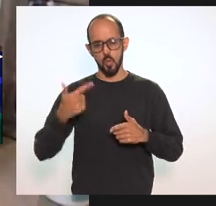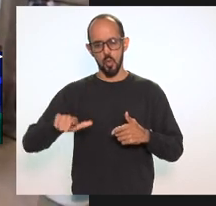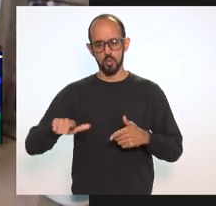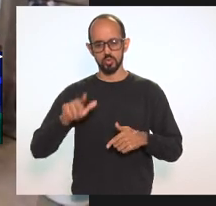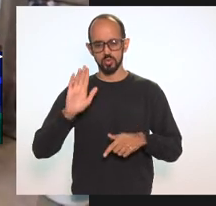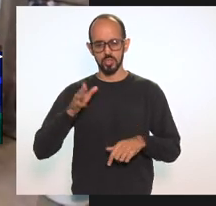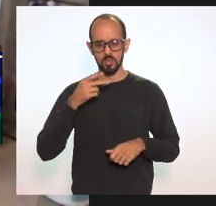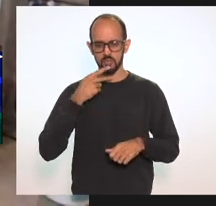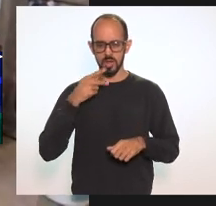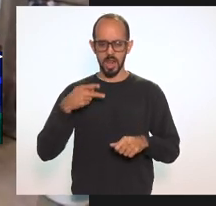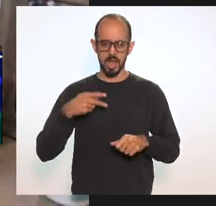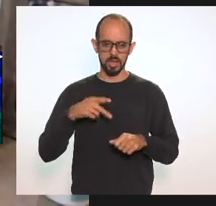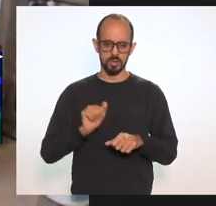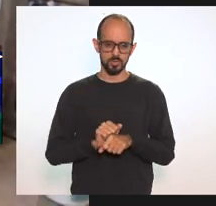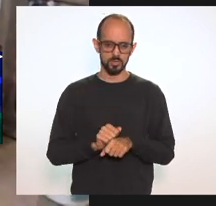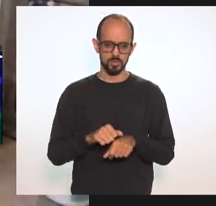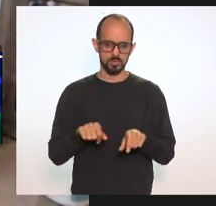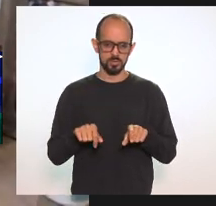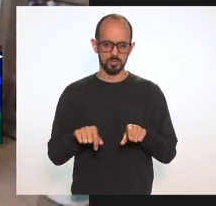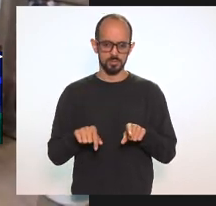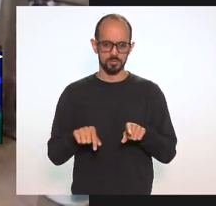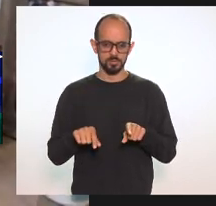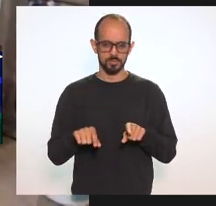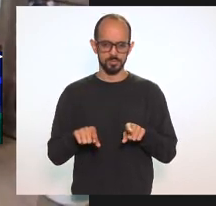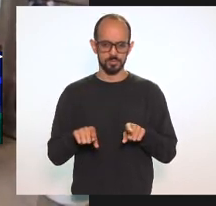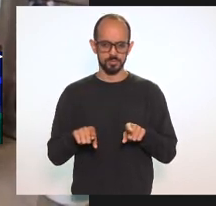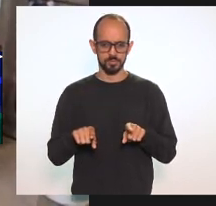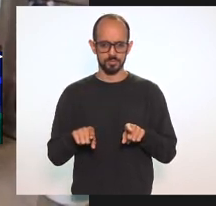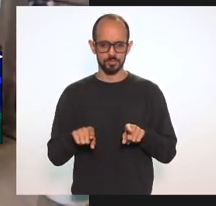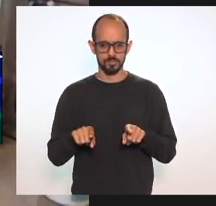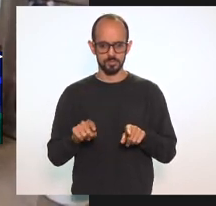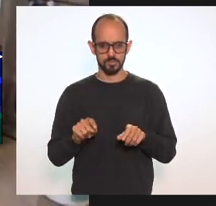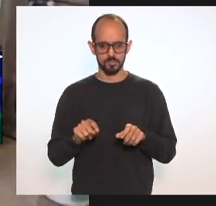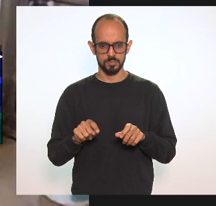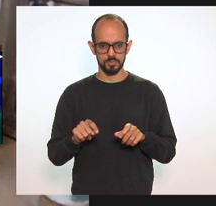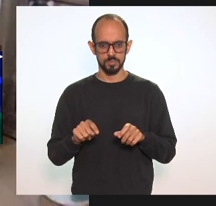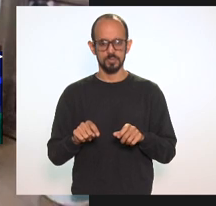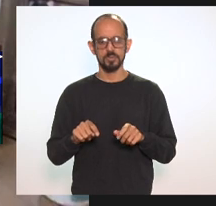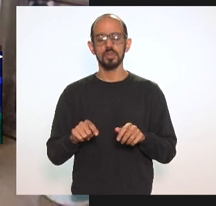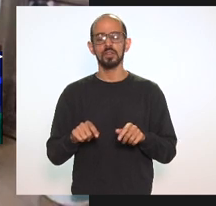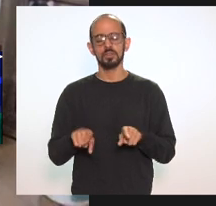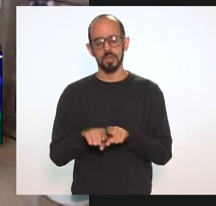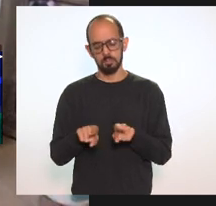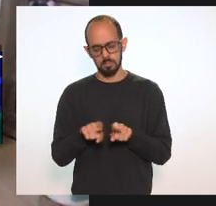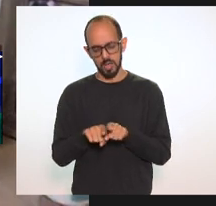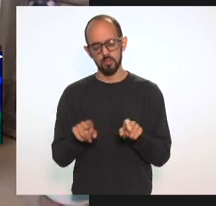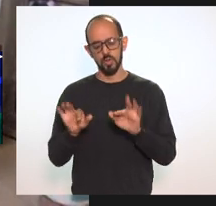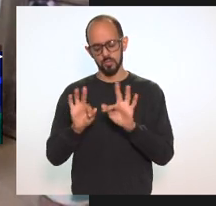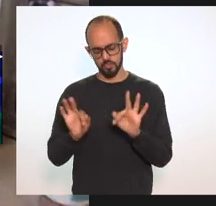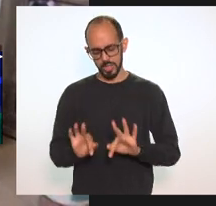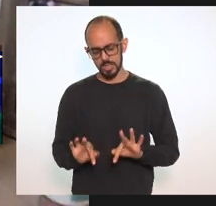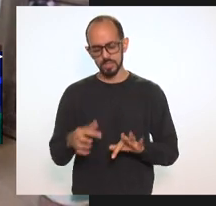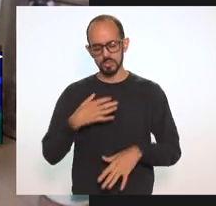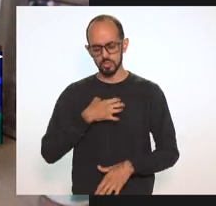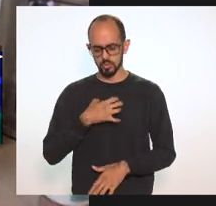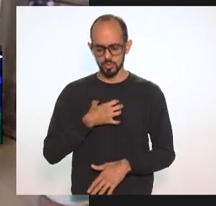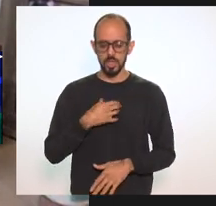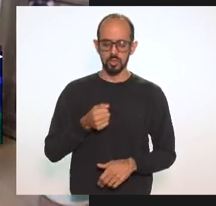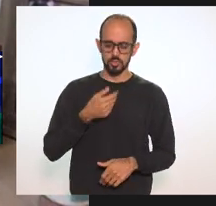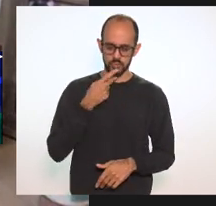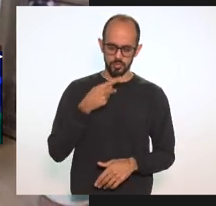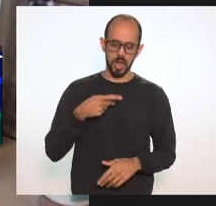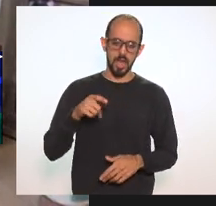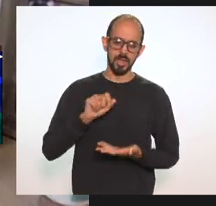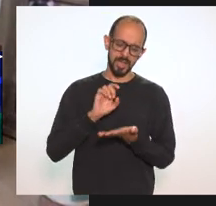mais companheiros foram bem e é bem felizes né os seus cursos é cada um defendendo